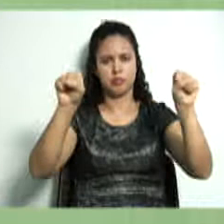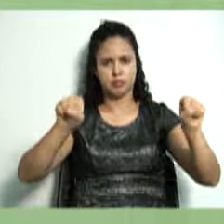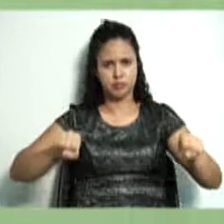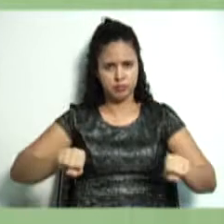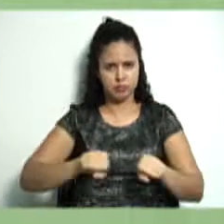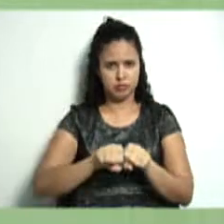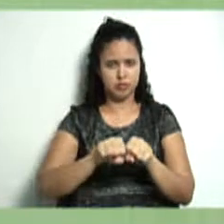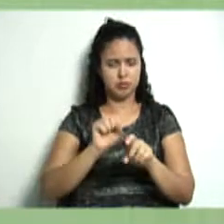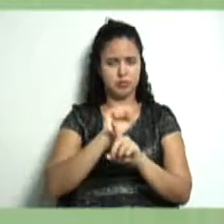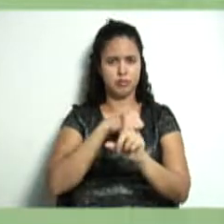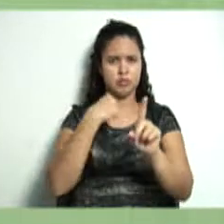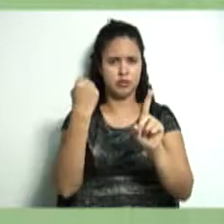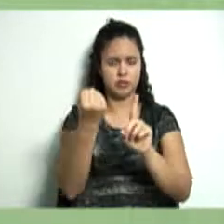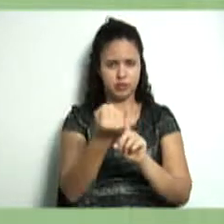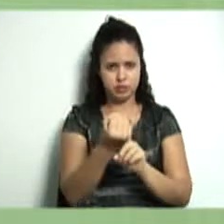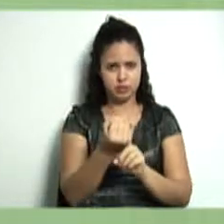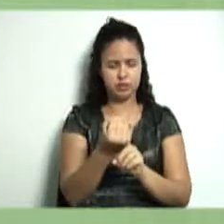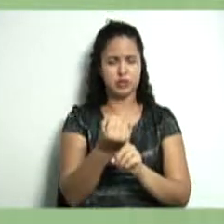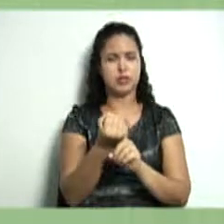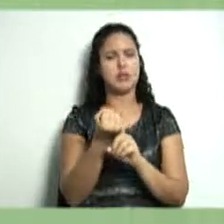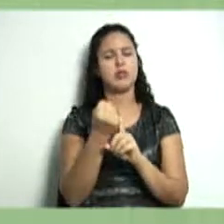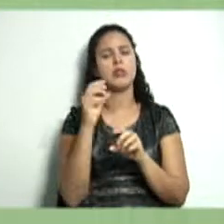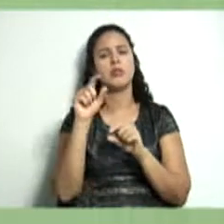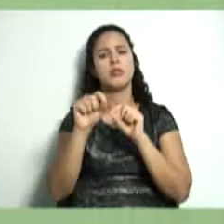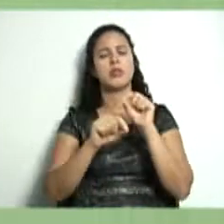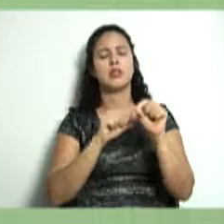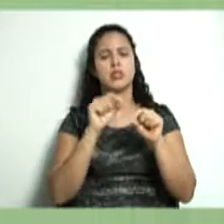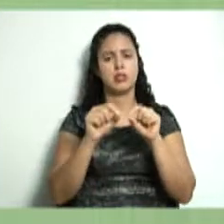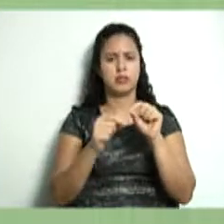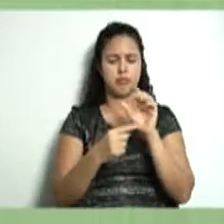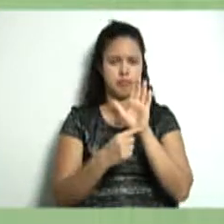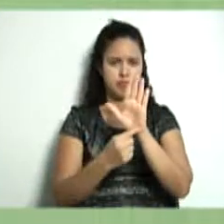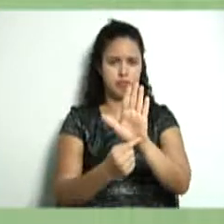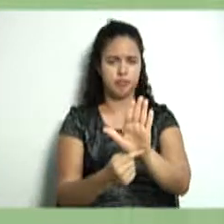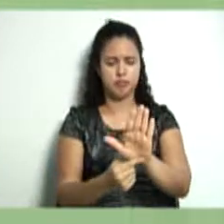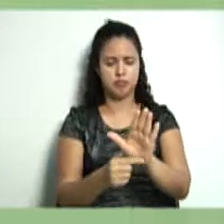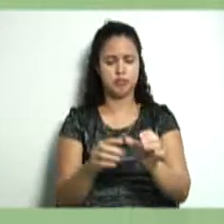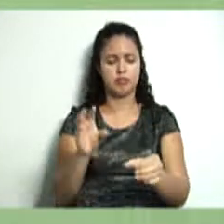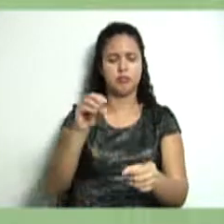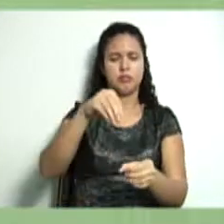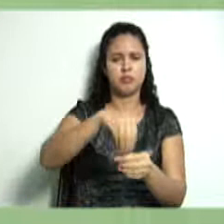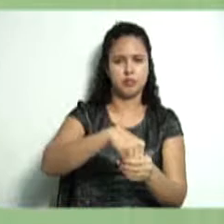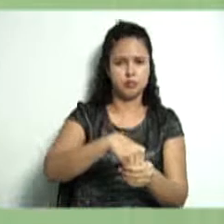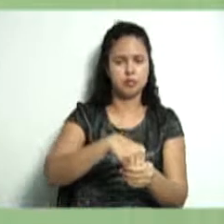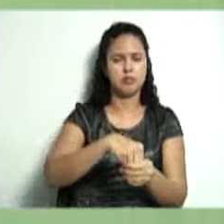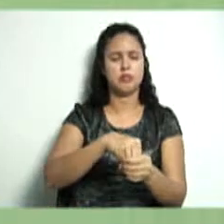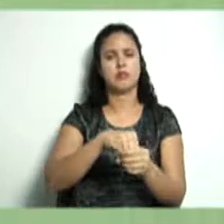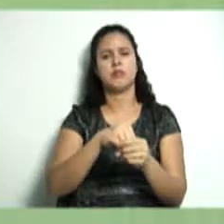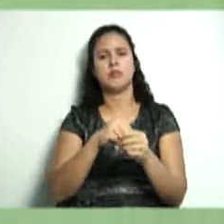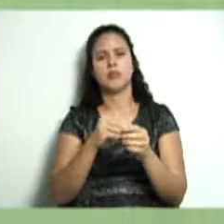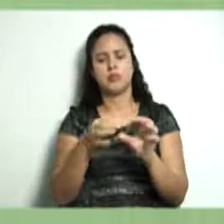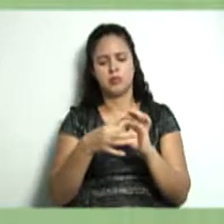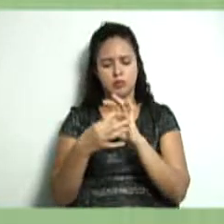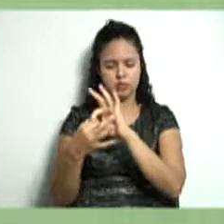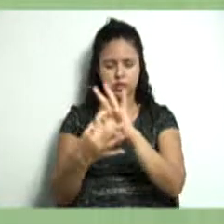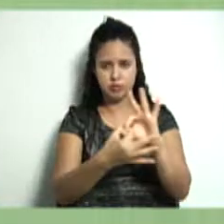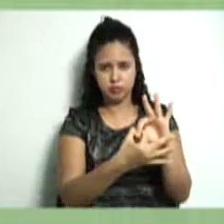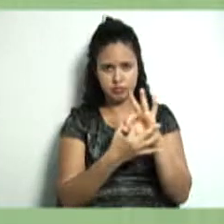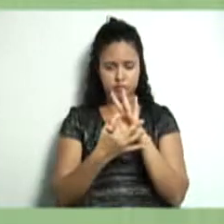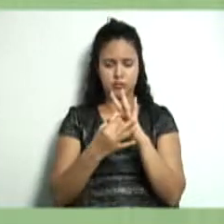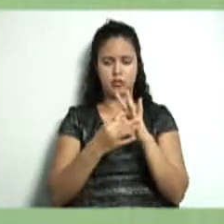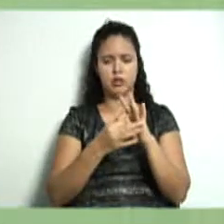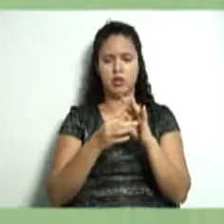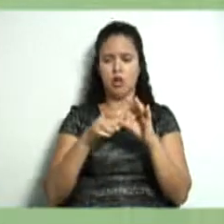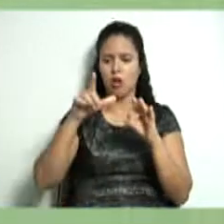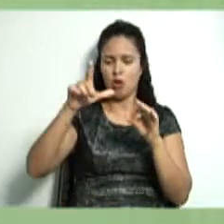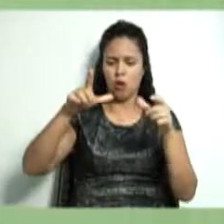das cooperativas. Uma das situações seria que o estabelecimento de uma instância de relações locais